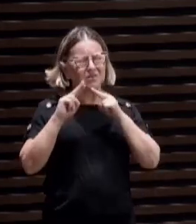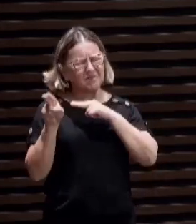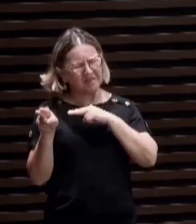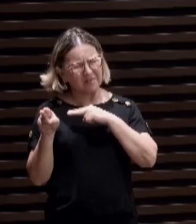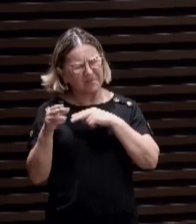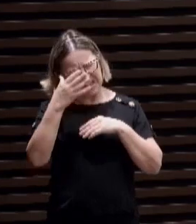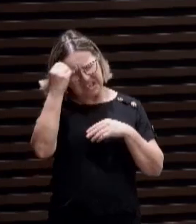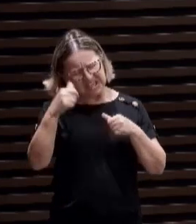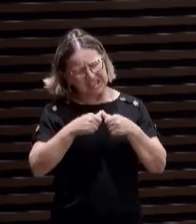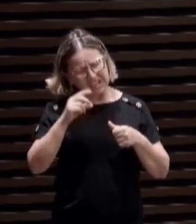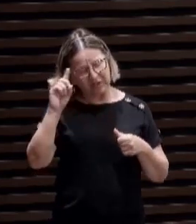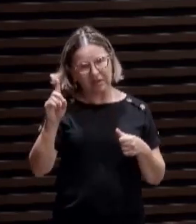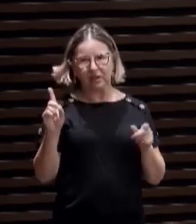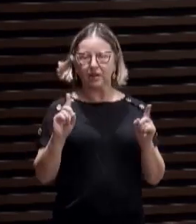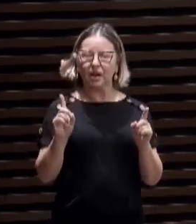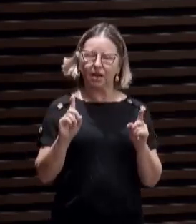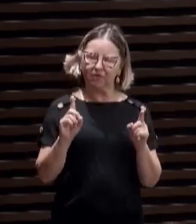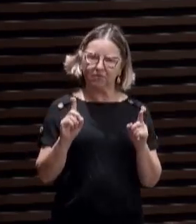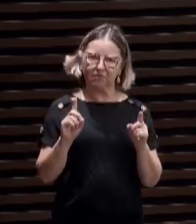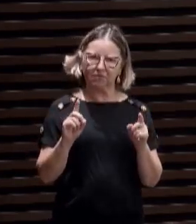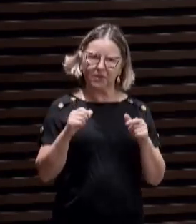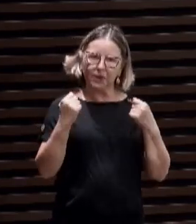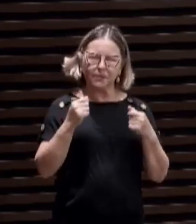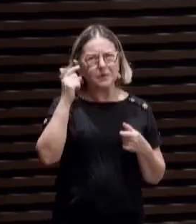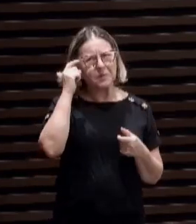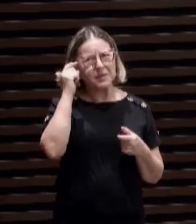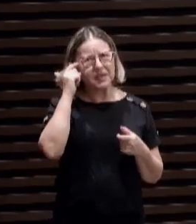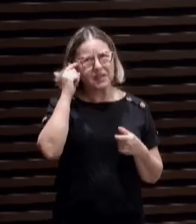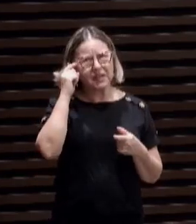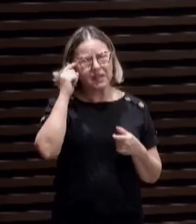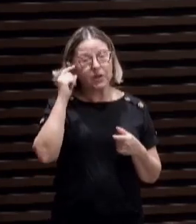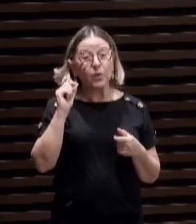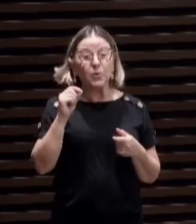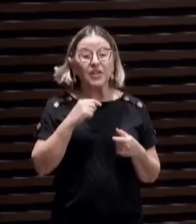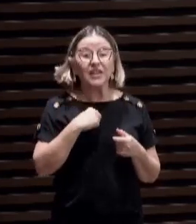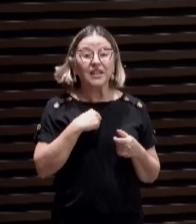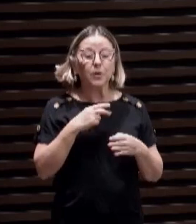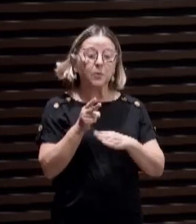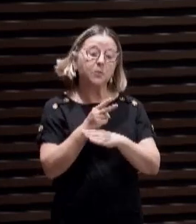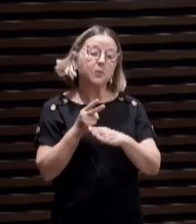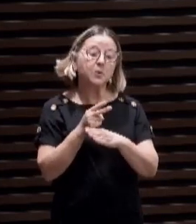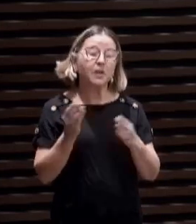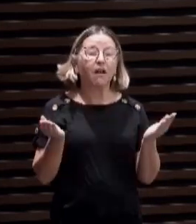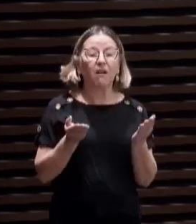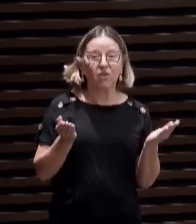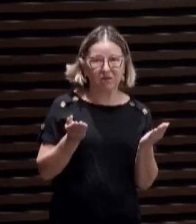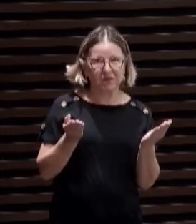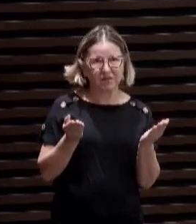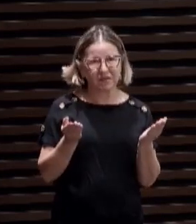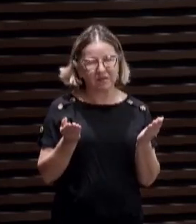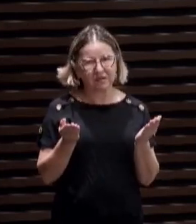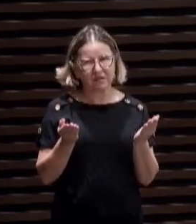e analisar mediante a palavra de Deus. Como que eu reagi em relação a uma situação? O que eu busquei? O que tem